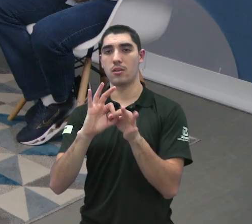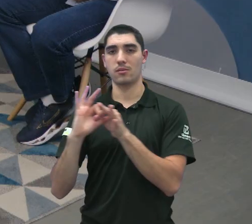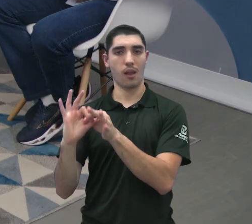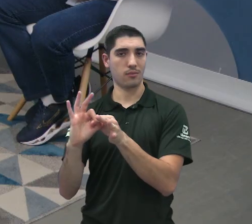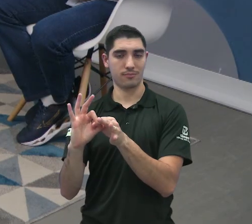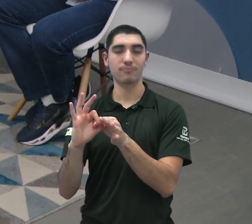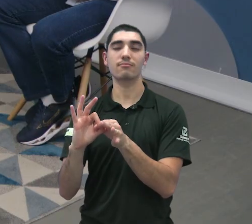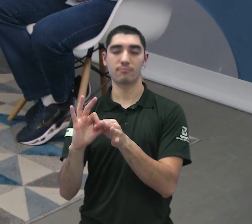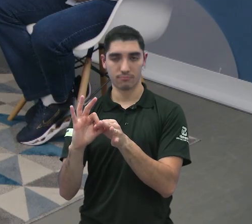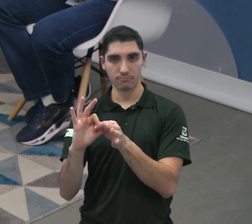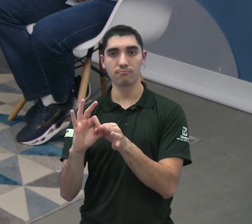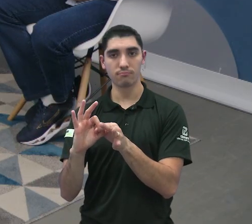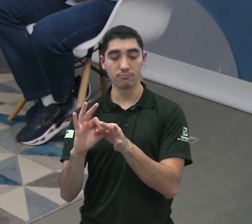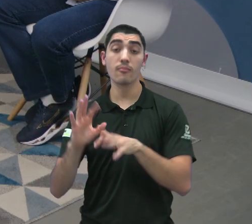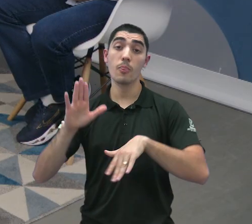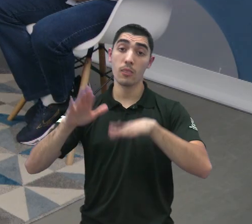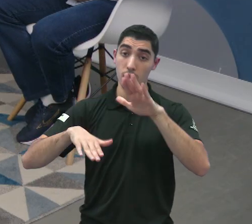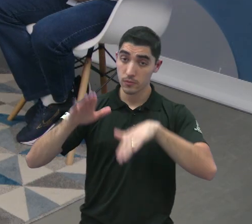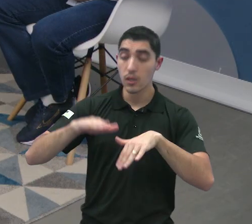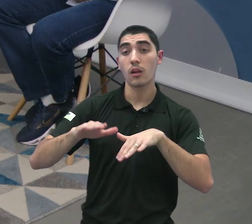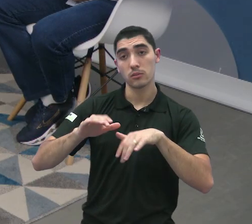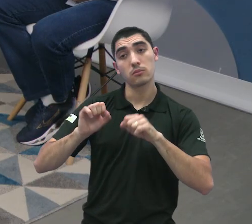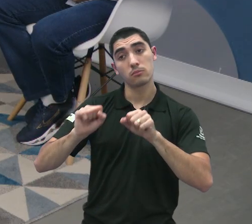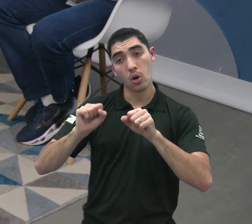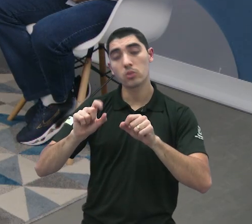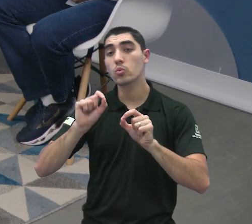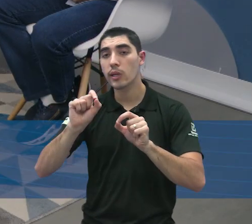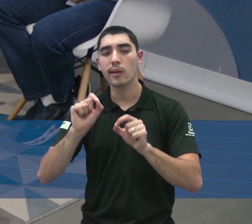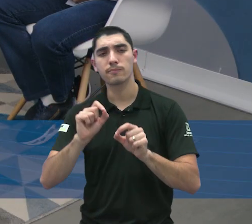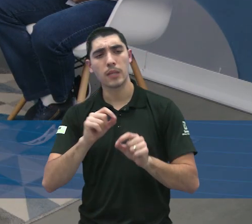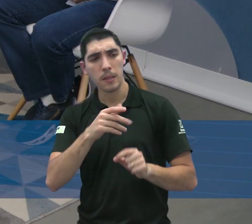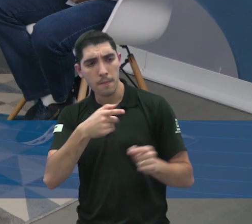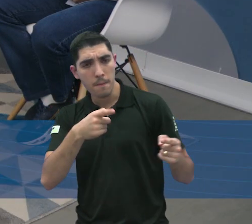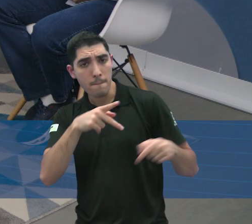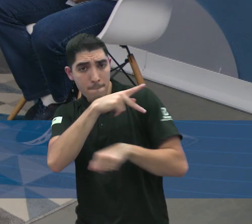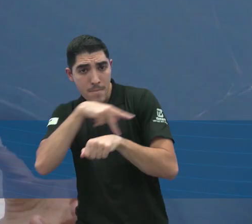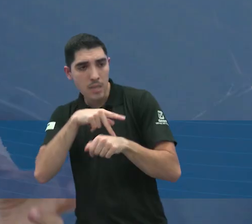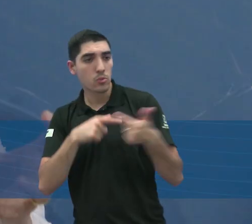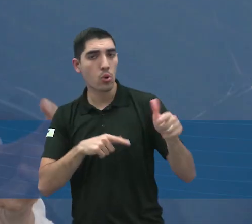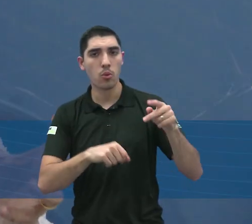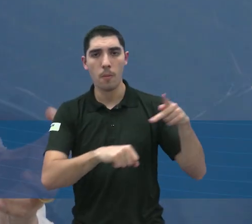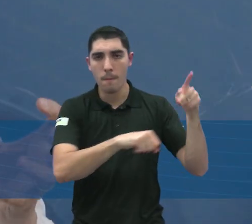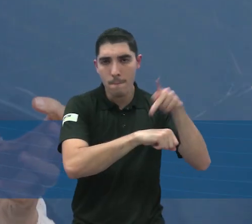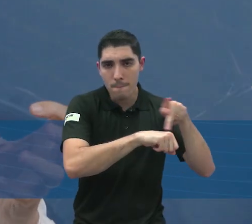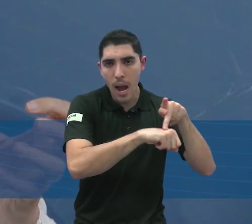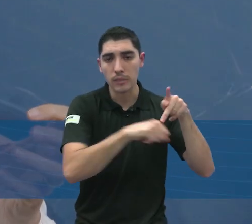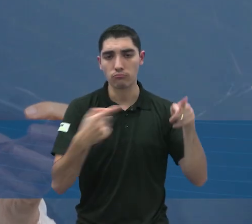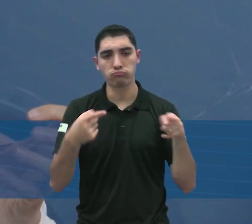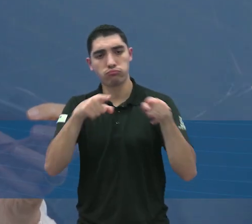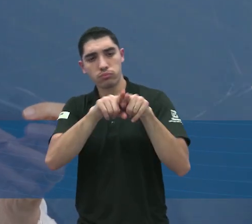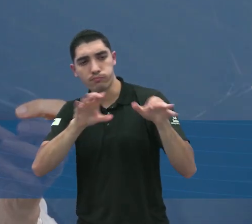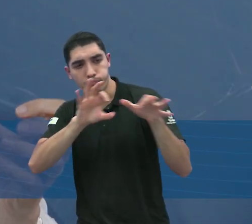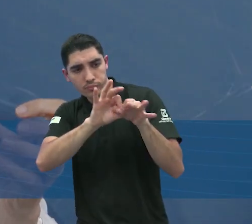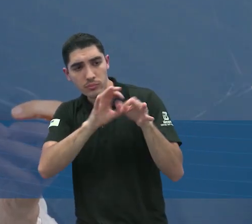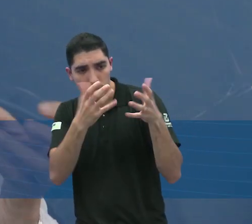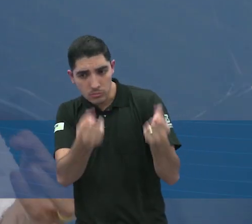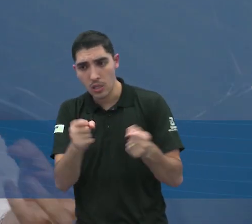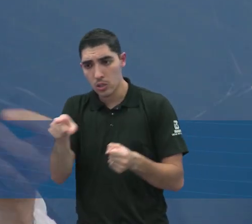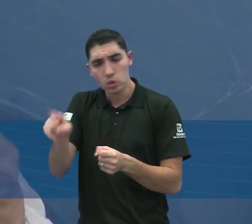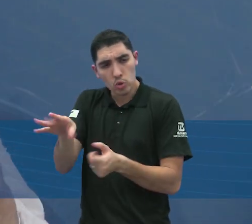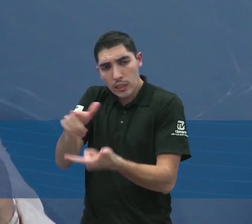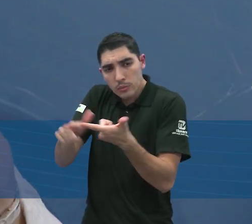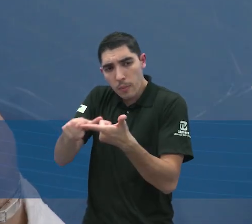que sejam alianças no sentido de resolver aquele determinado problema, não é? Mas assim, é